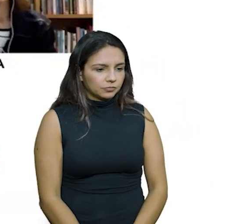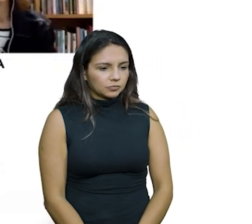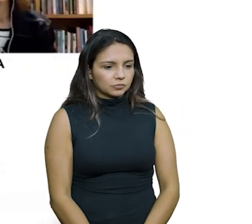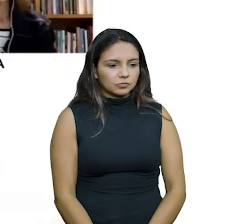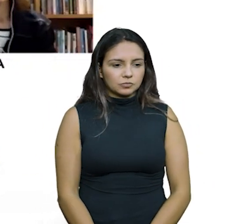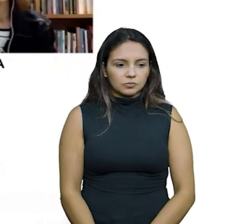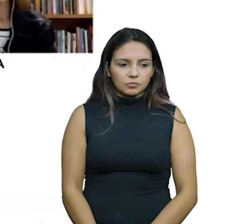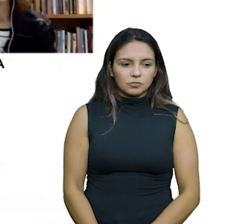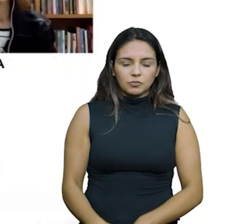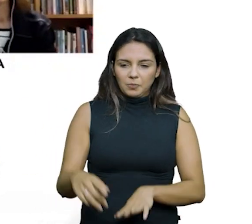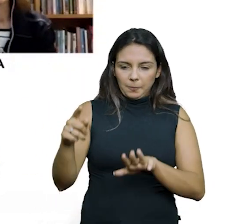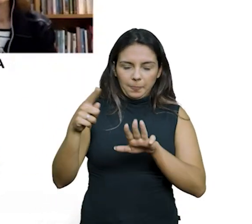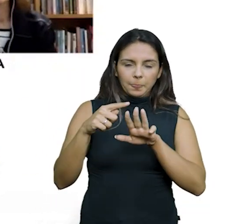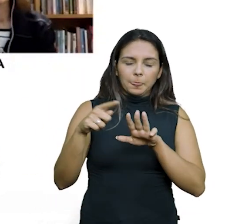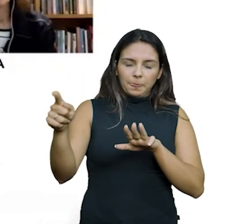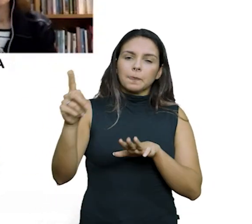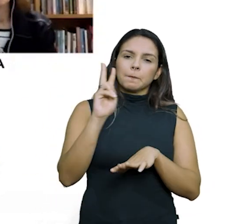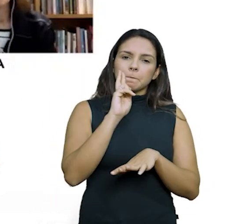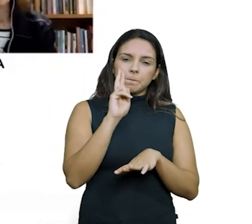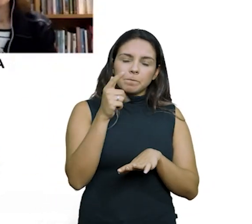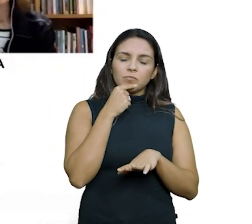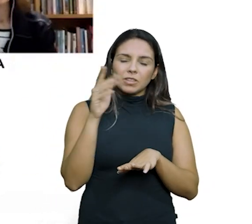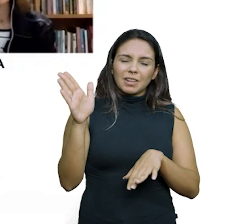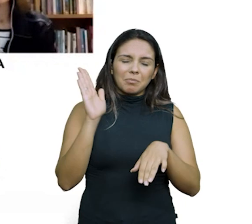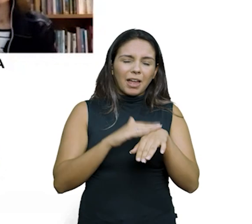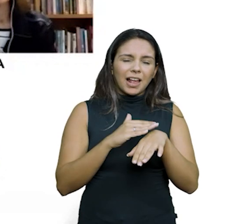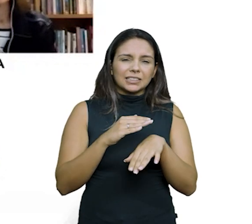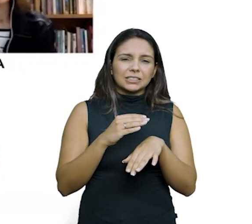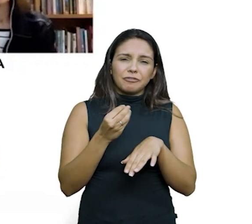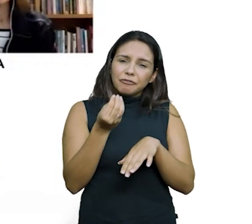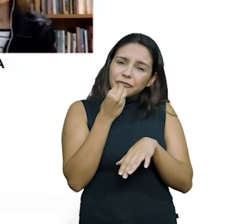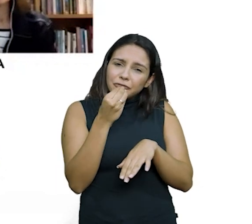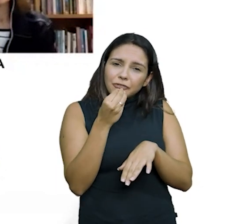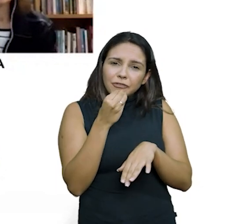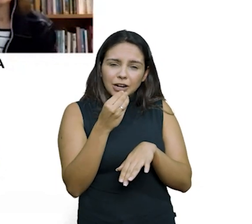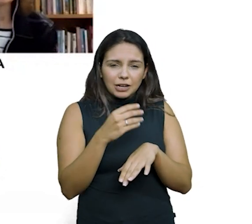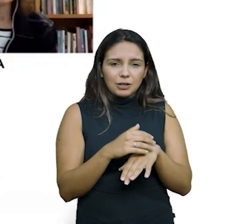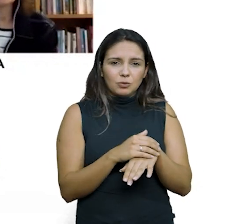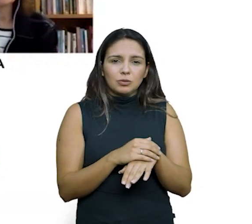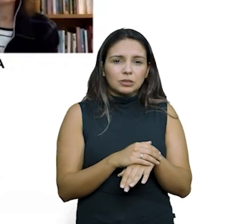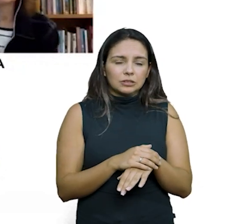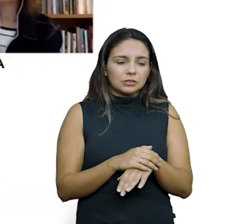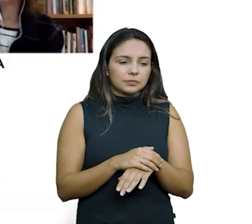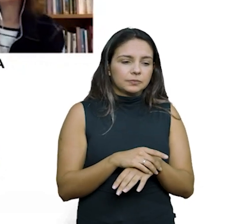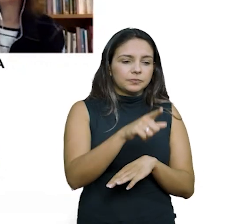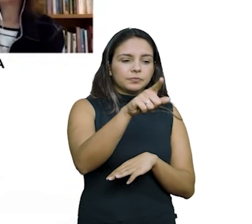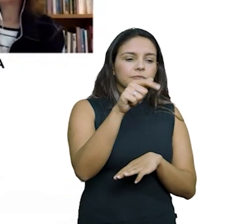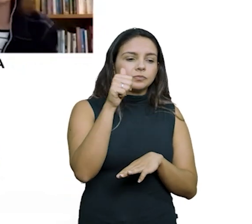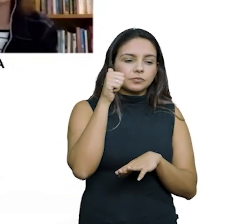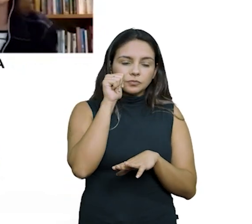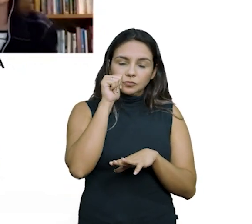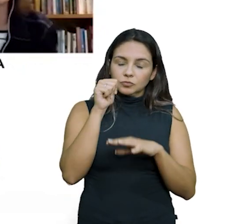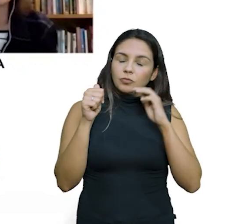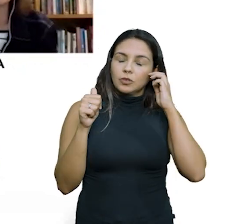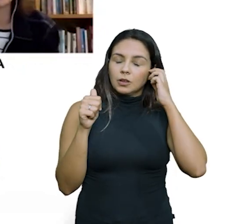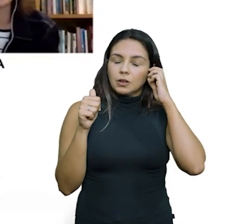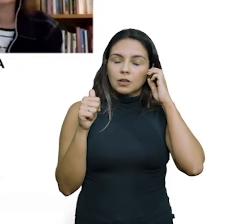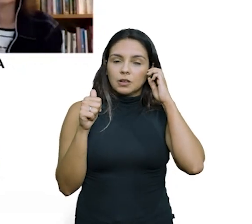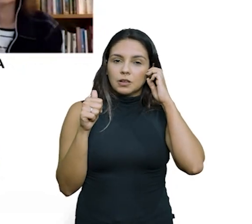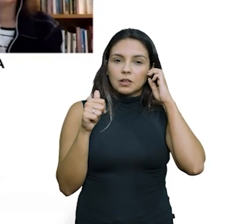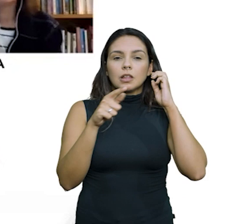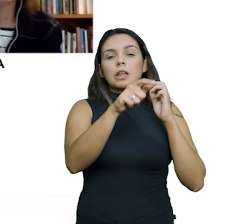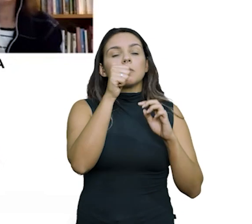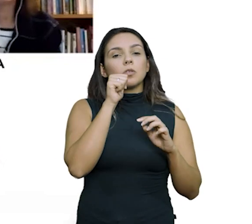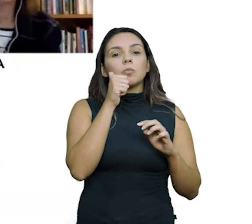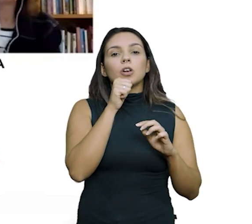Atinge a população mais frágil no fim da história. Não, né? E quando a pessoa fala assim, não, mas é questão de comorbidade.